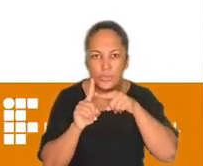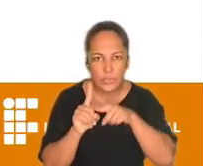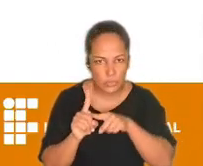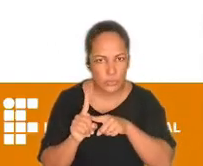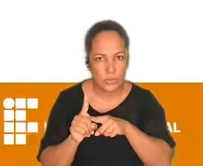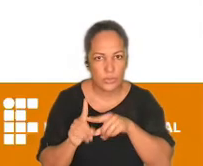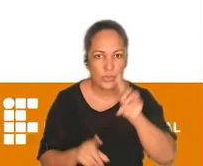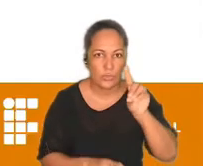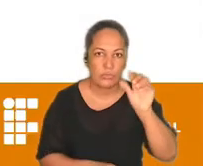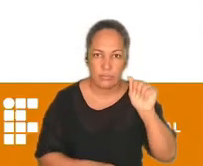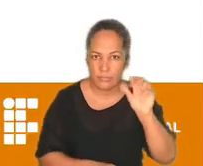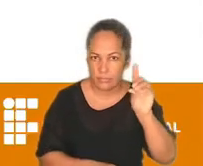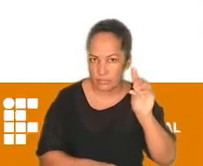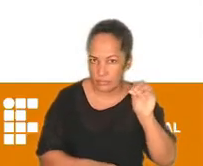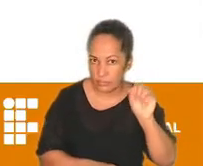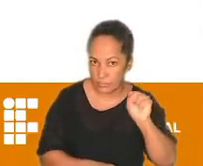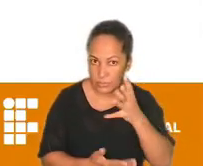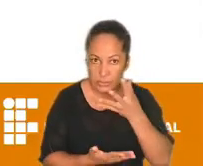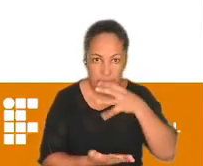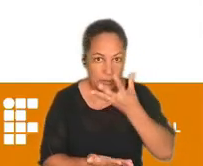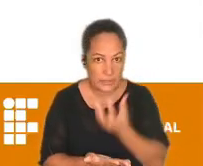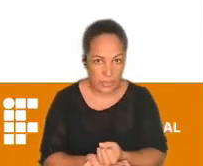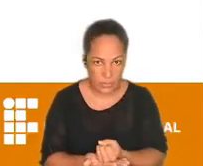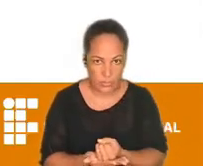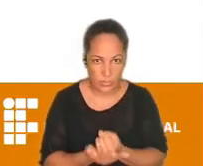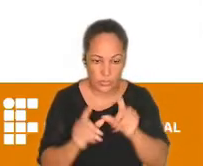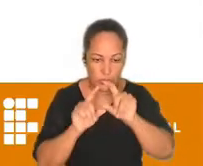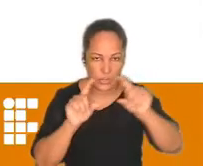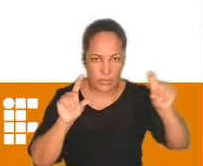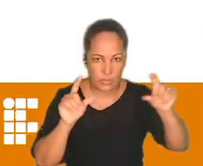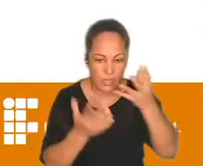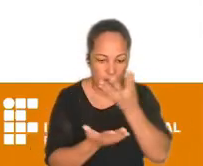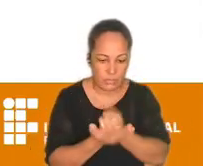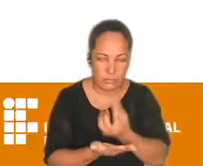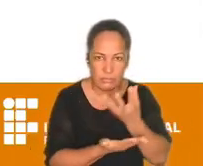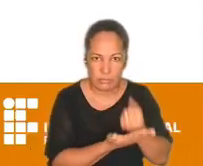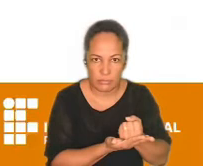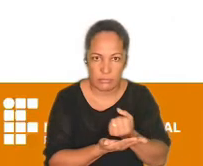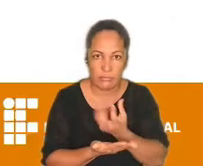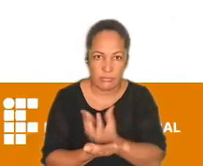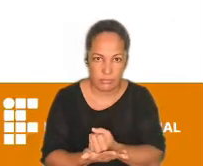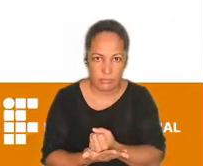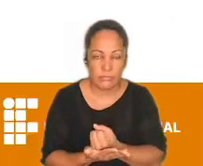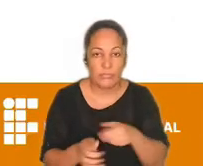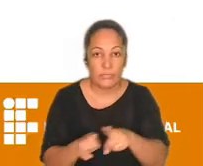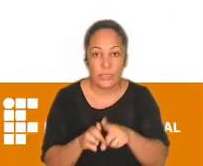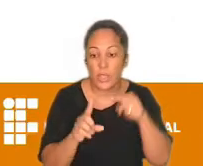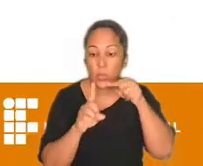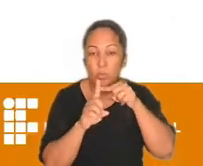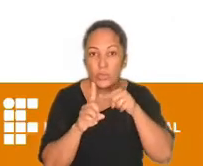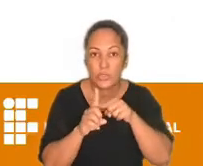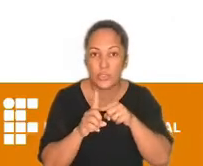dados salvos em uma tabela. Então, cada atributo daquele ele vai ter um tipo de dado